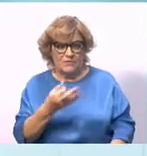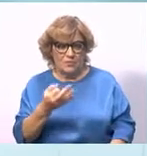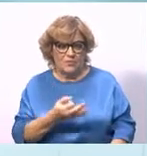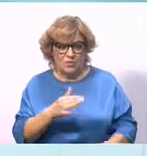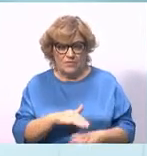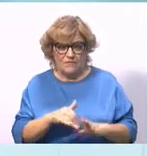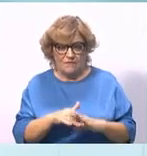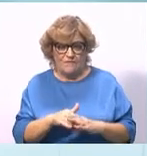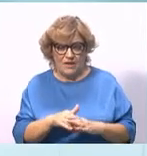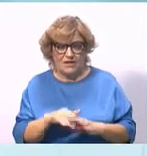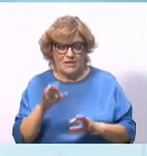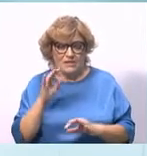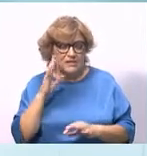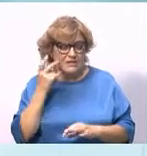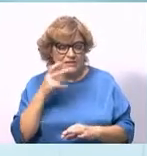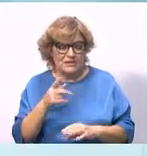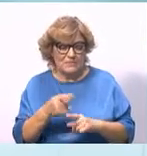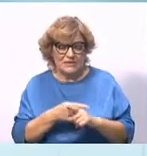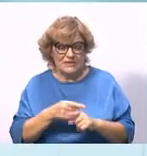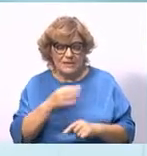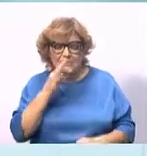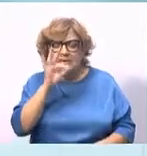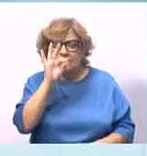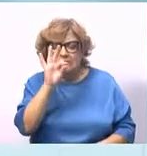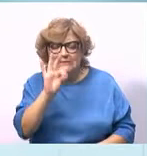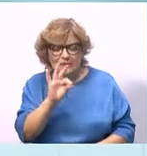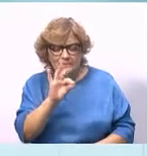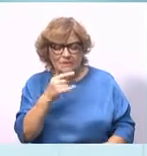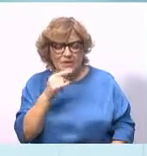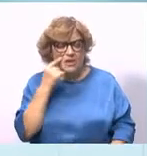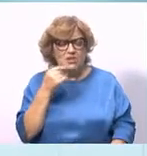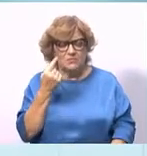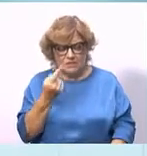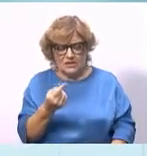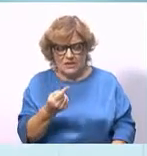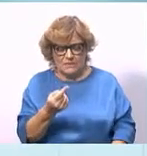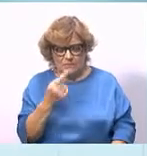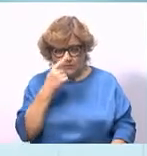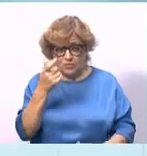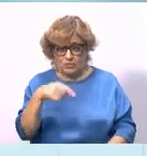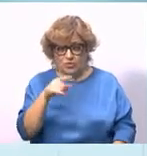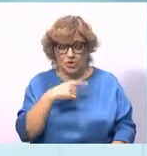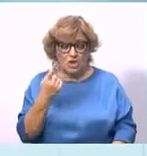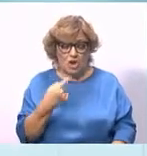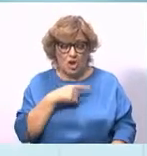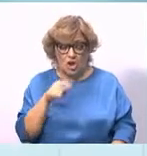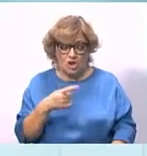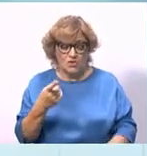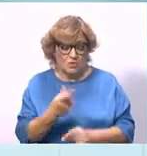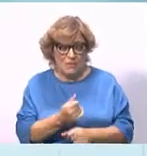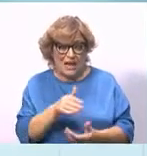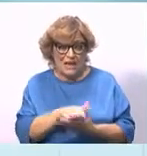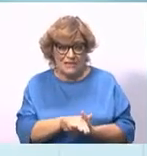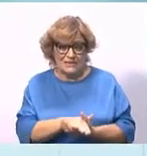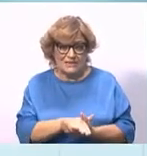telespectadores, e é sempre interessante, às vezes, pequenas dicas partilhar com as pessoas. Nós devemos sempre comprar o